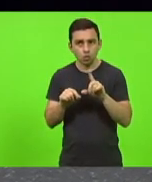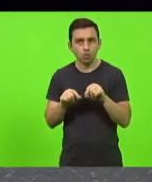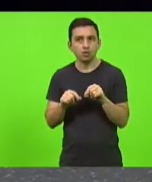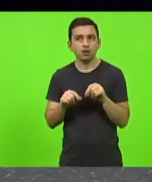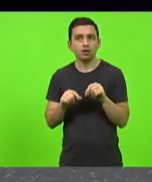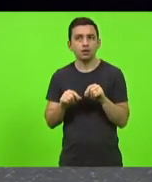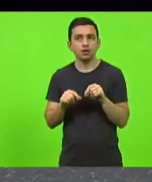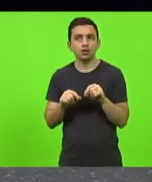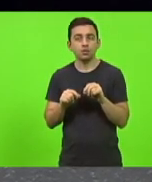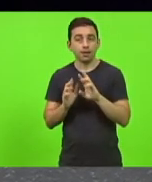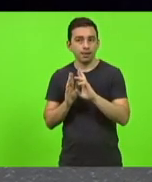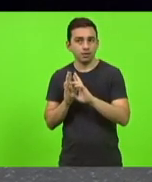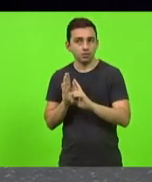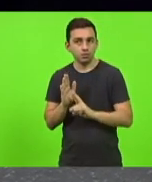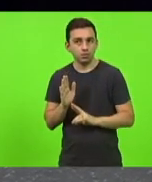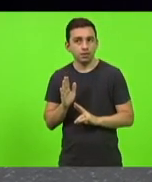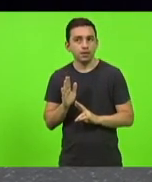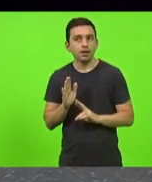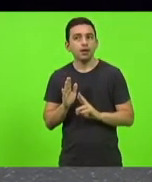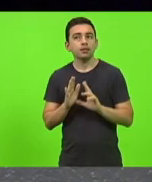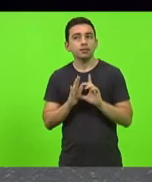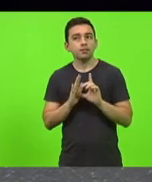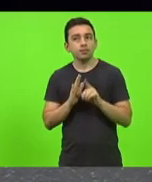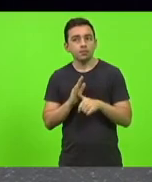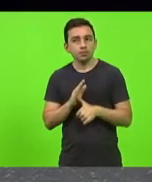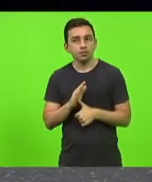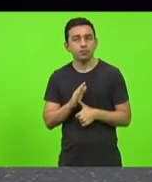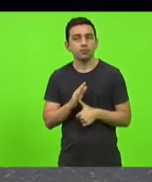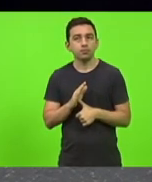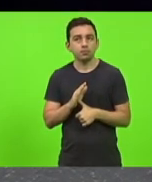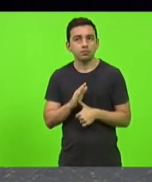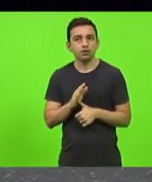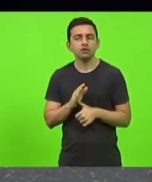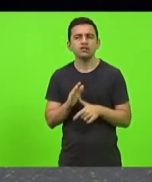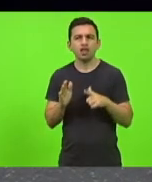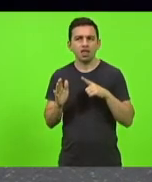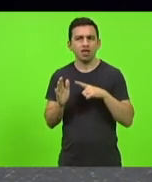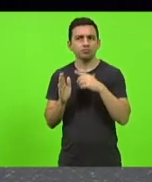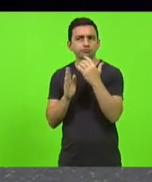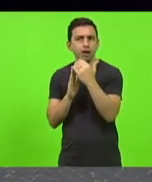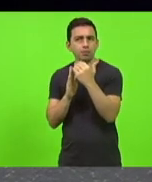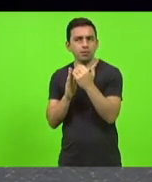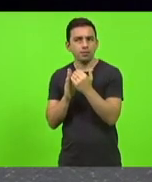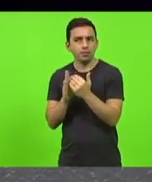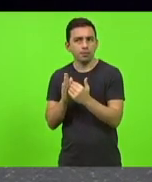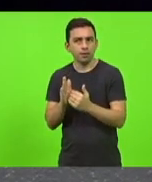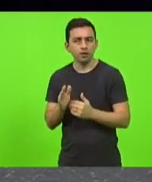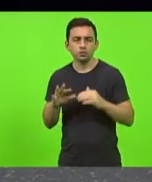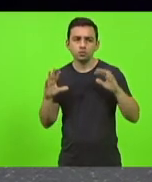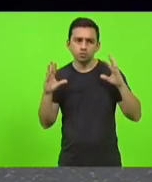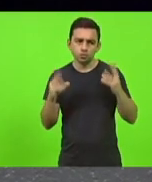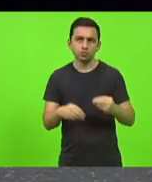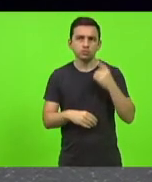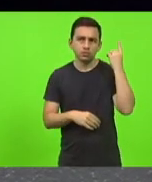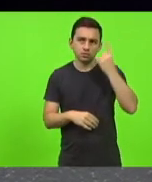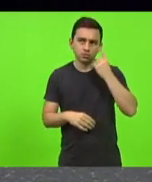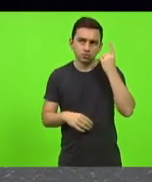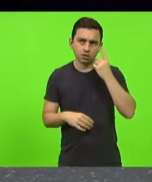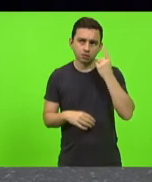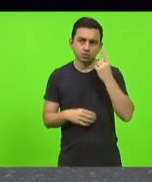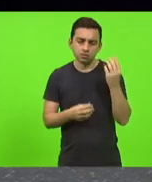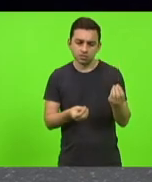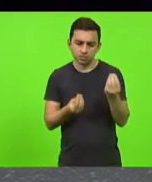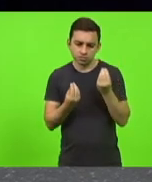um relator, e a partir daí, então, é um cronograma, de forma que todos os deputados possam receber o